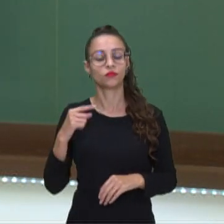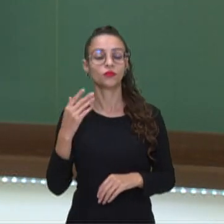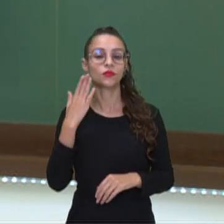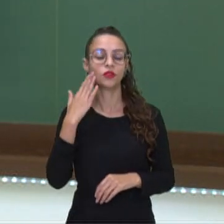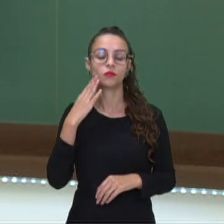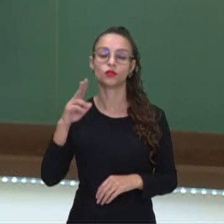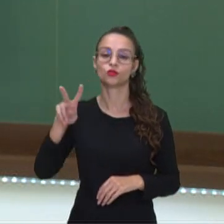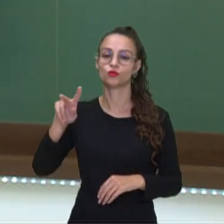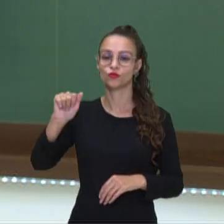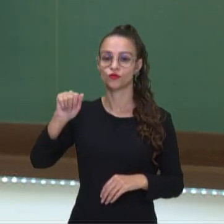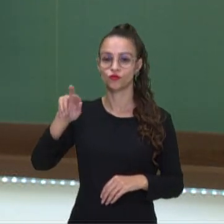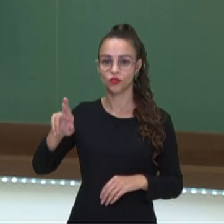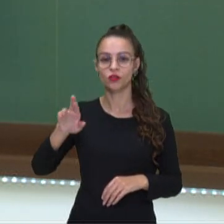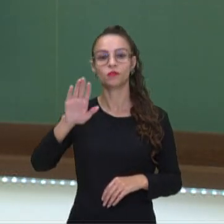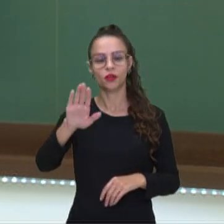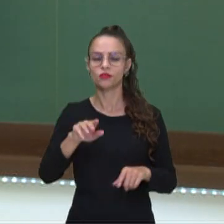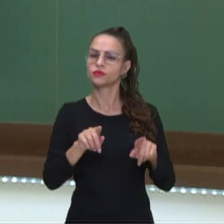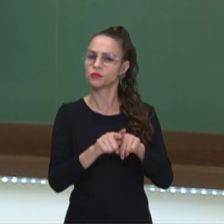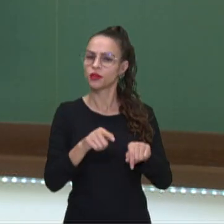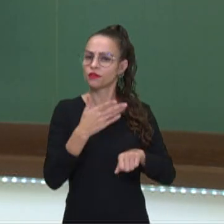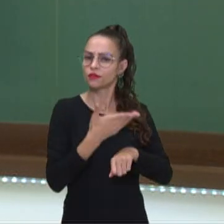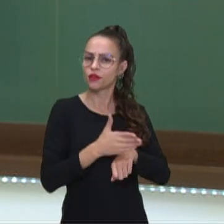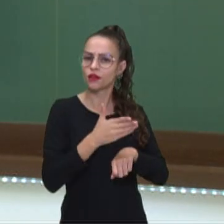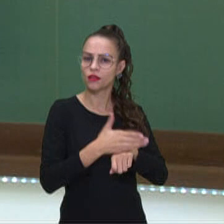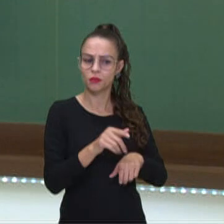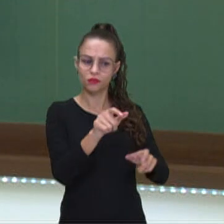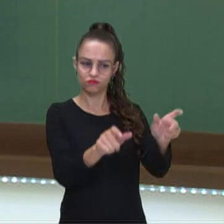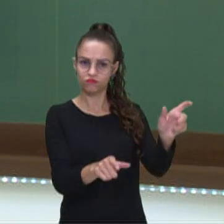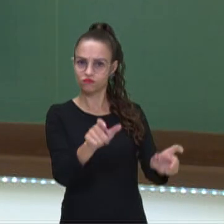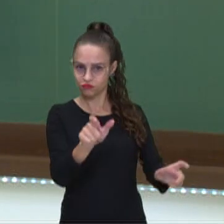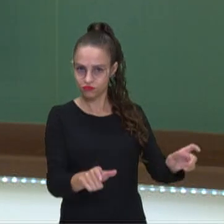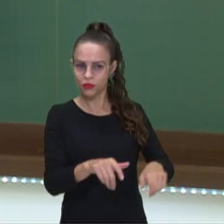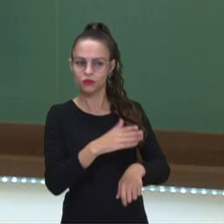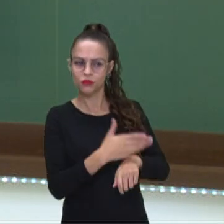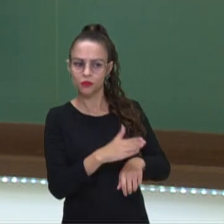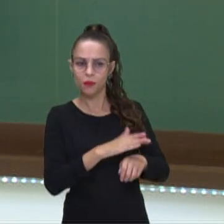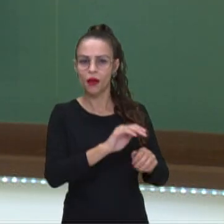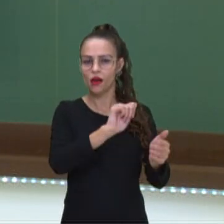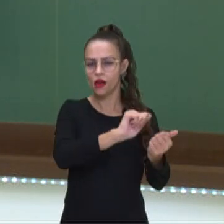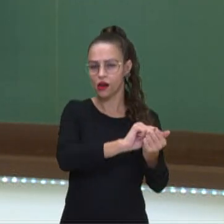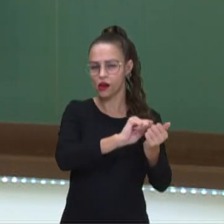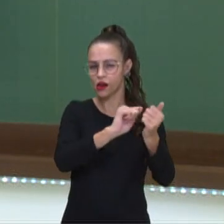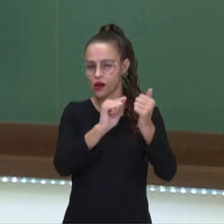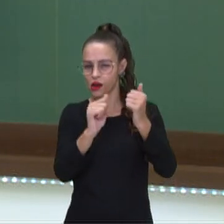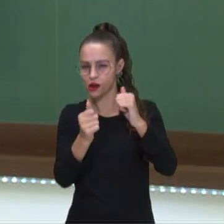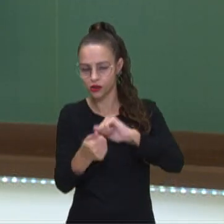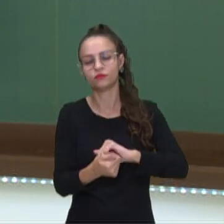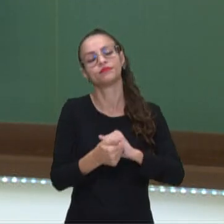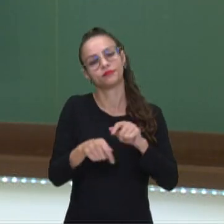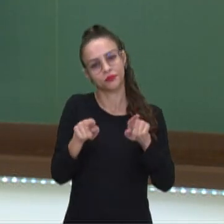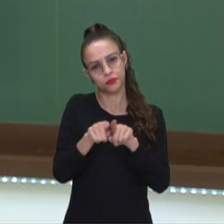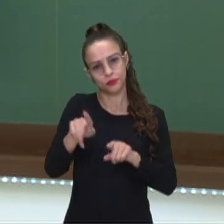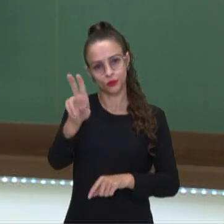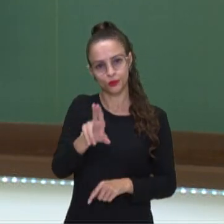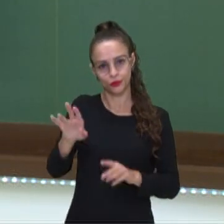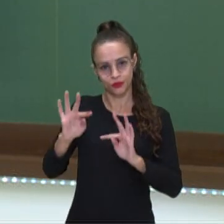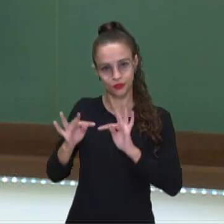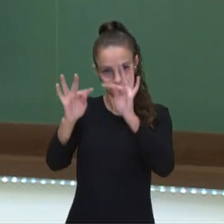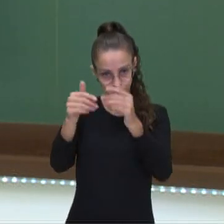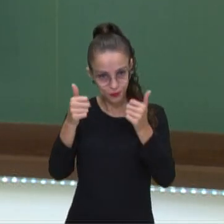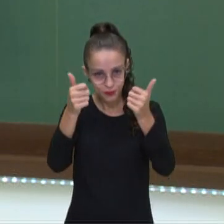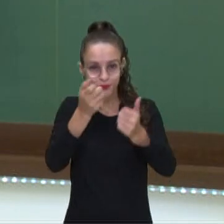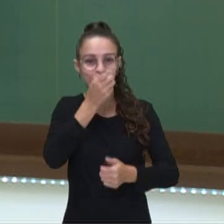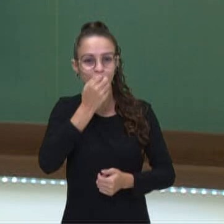né? Mas até o treinamento dos atletas vem sendo adaptado também com o uso das tecnologias, tá